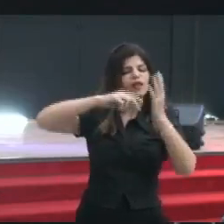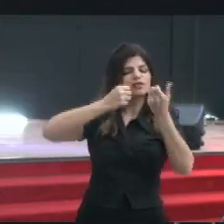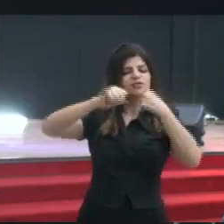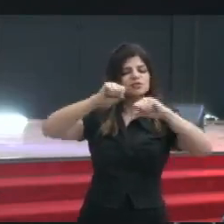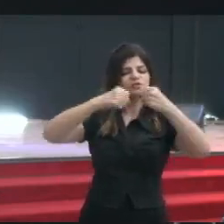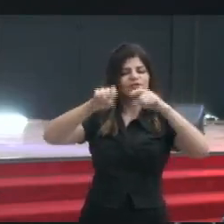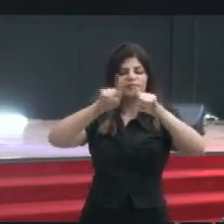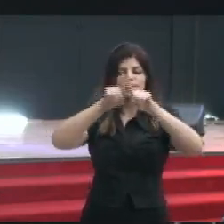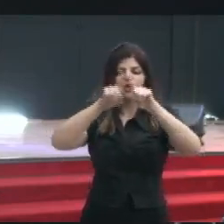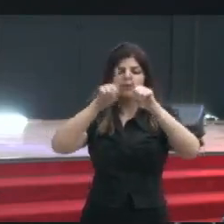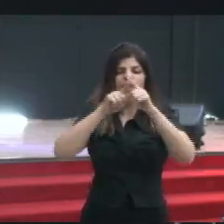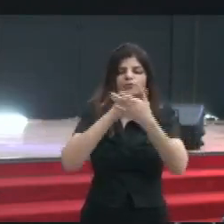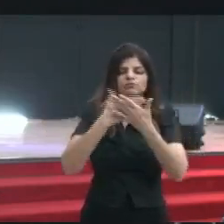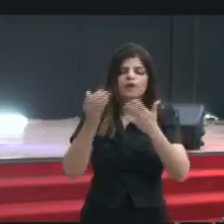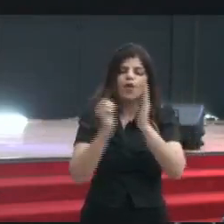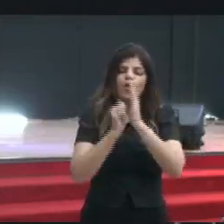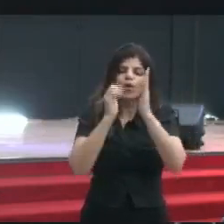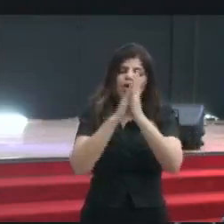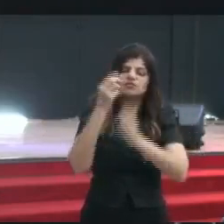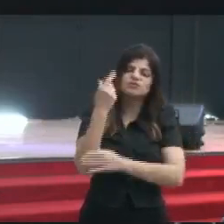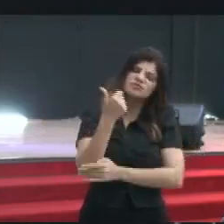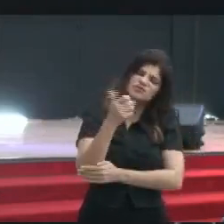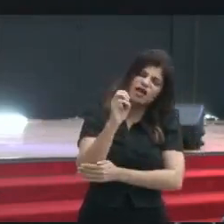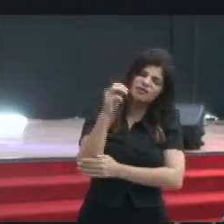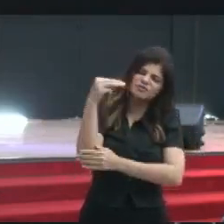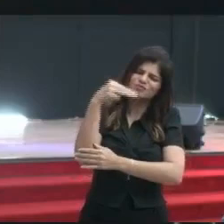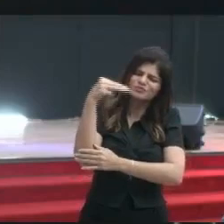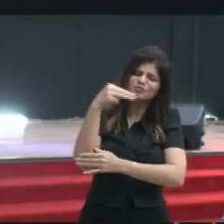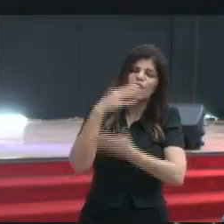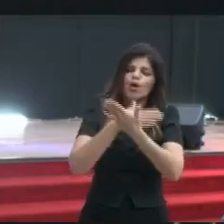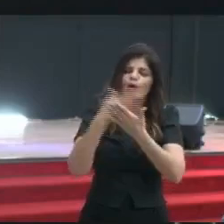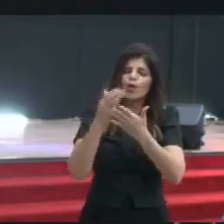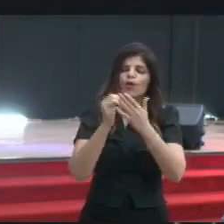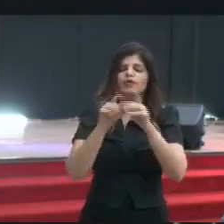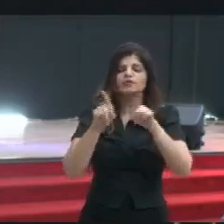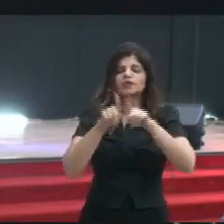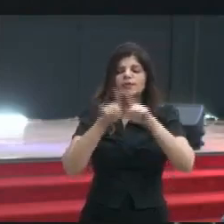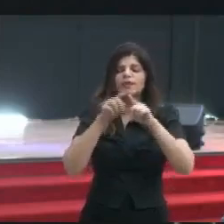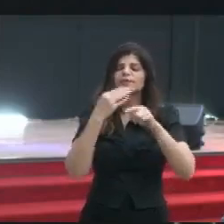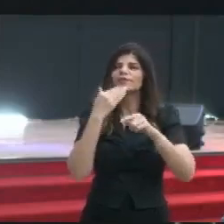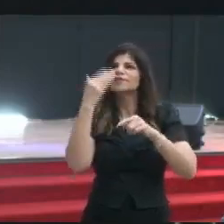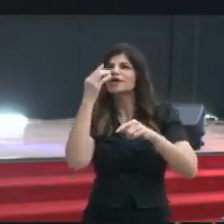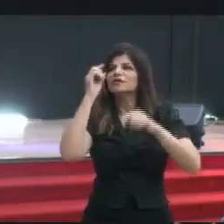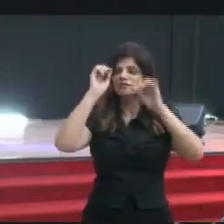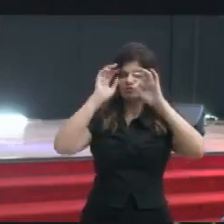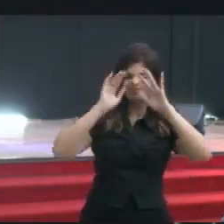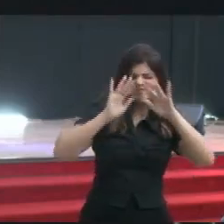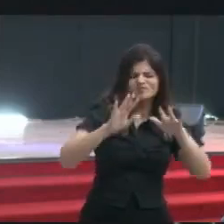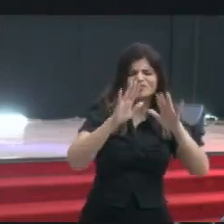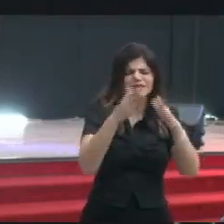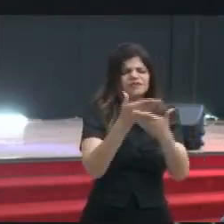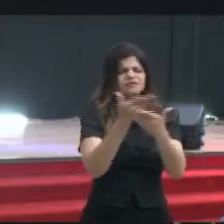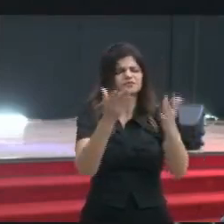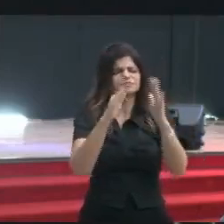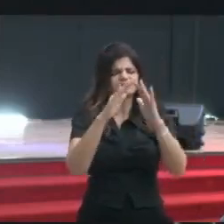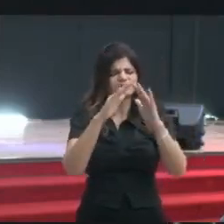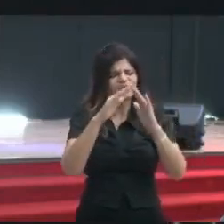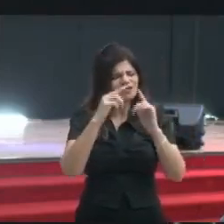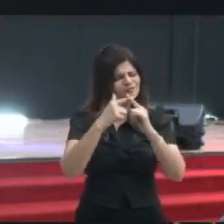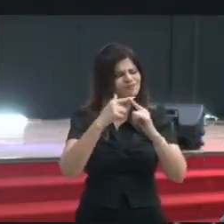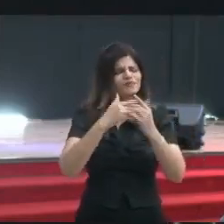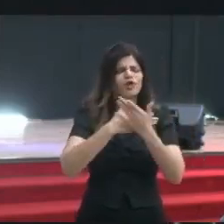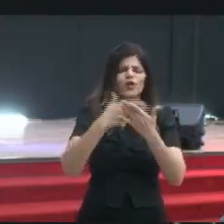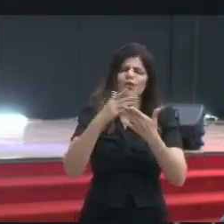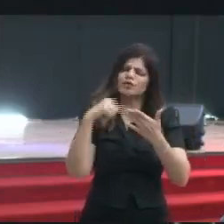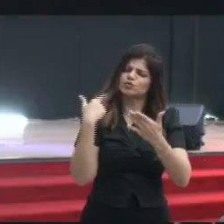oração de pelo menos 10 minutos. Senhor, eu quero pedir que o Senhor abençoe a tua igreja, que o avivamento comece na